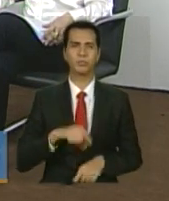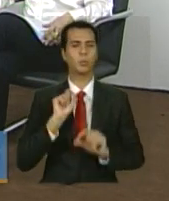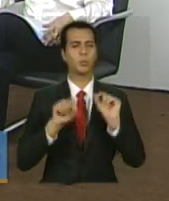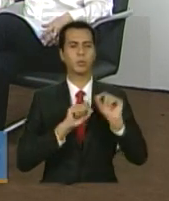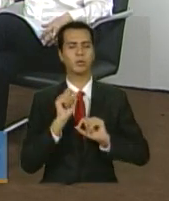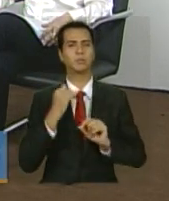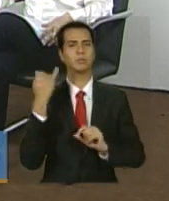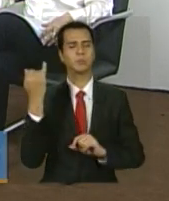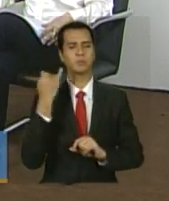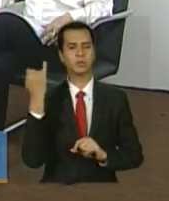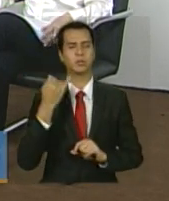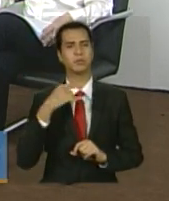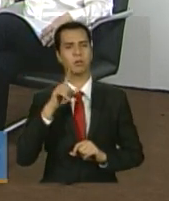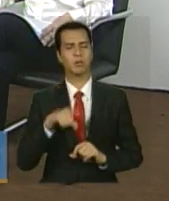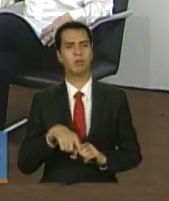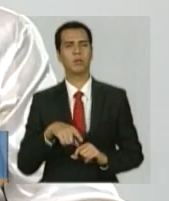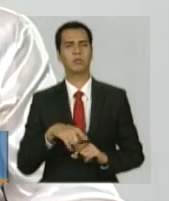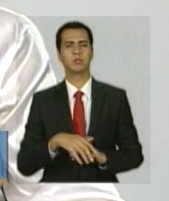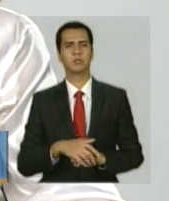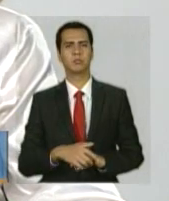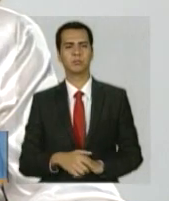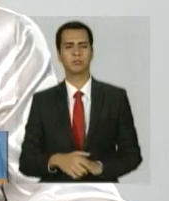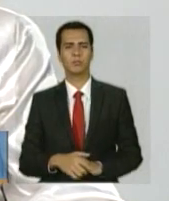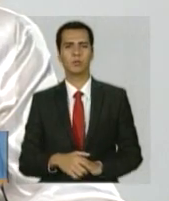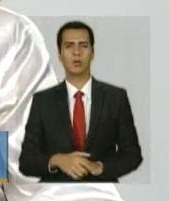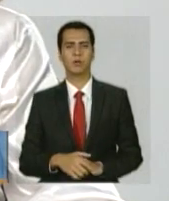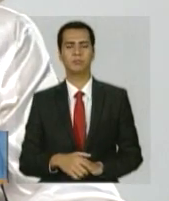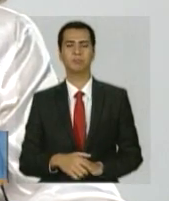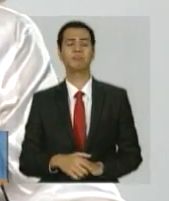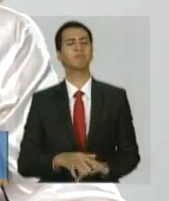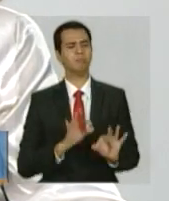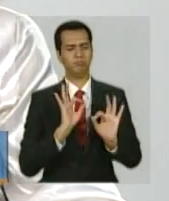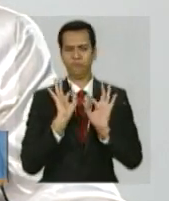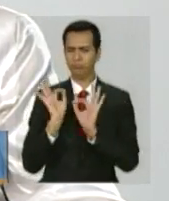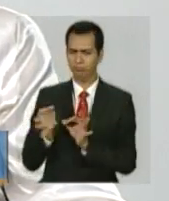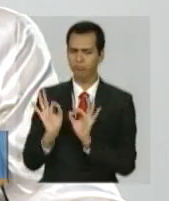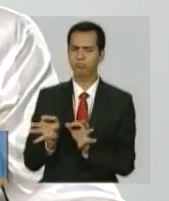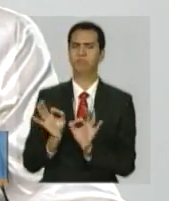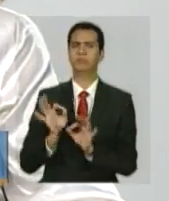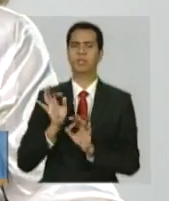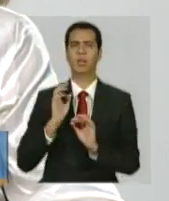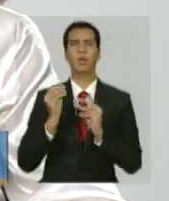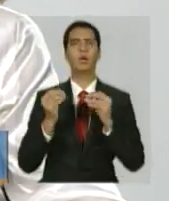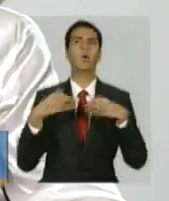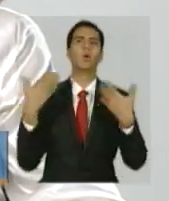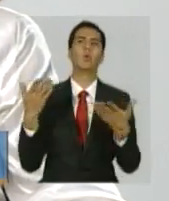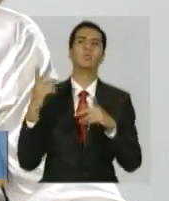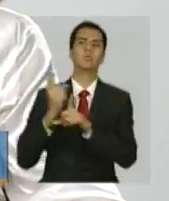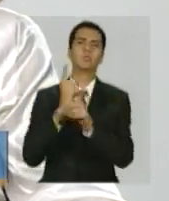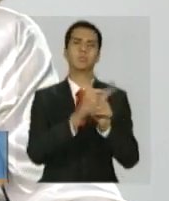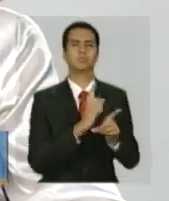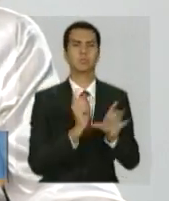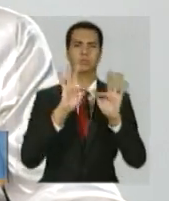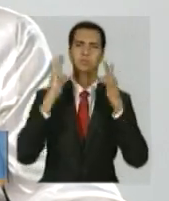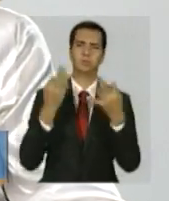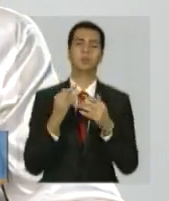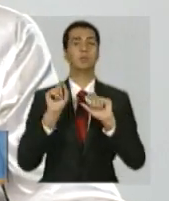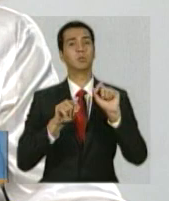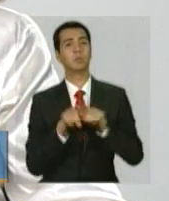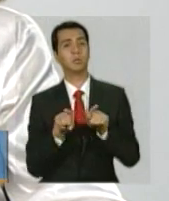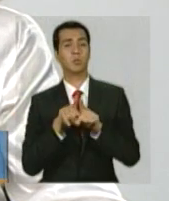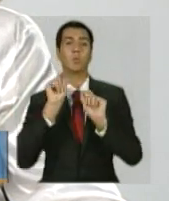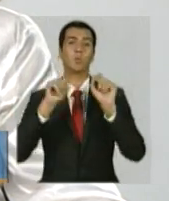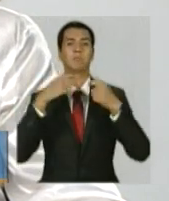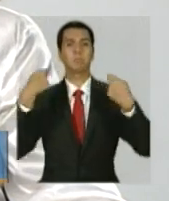famílias, que seria esse Que seria público-alvo. exatamente quem são essas famílias, aonde estão essas famílias e de que necessitam essas famílias também